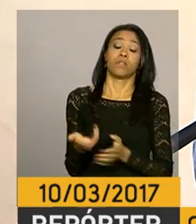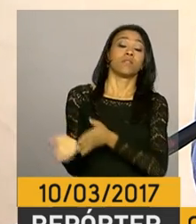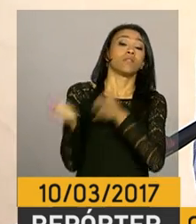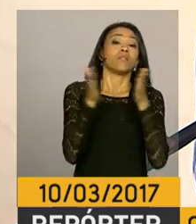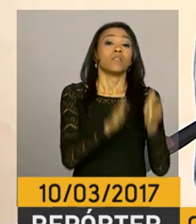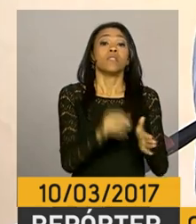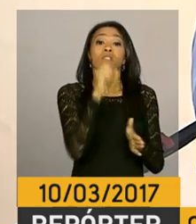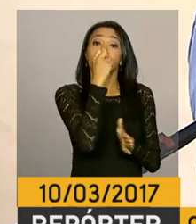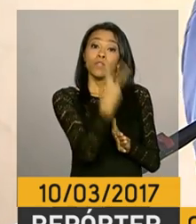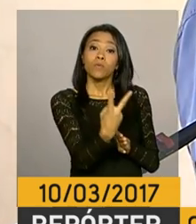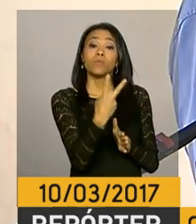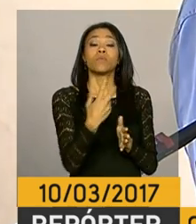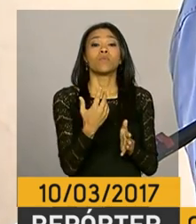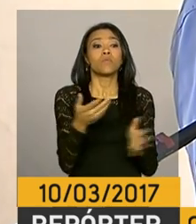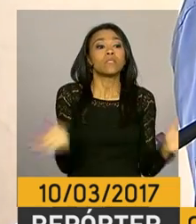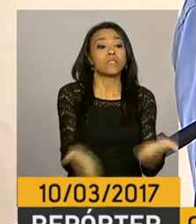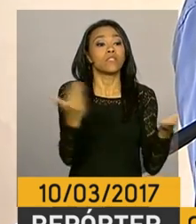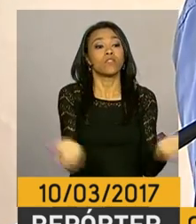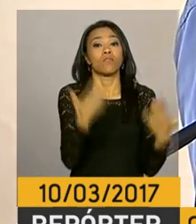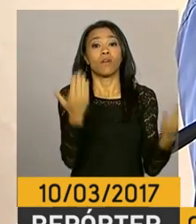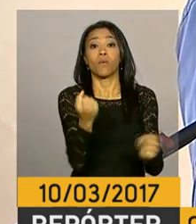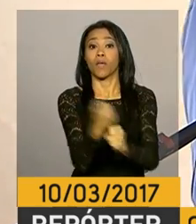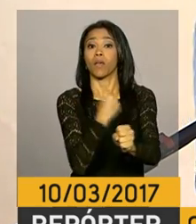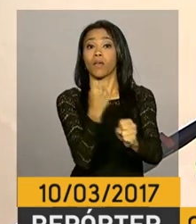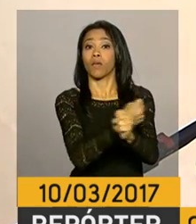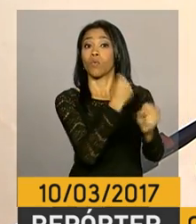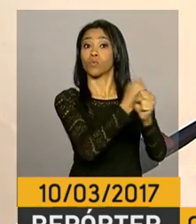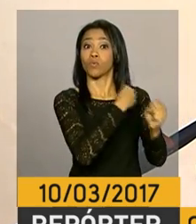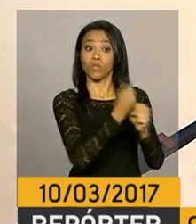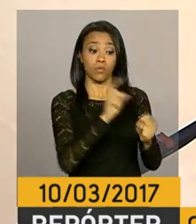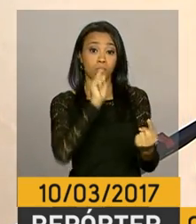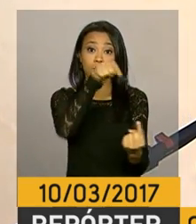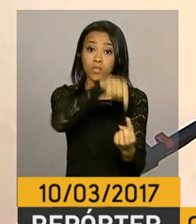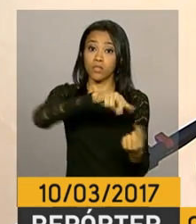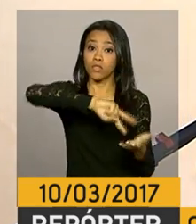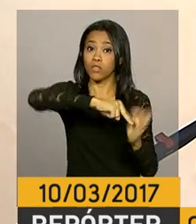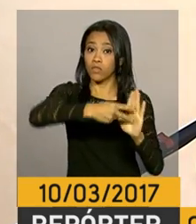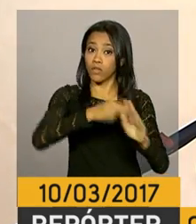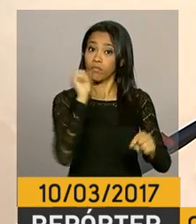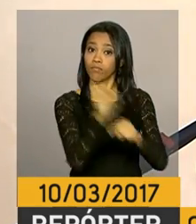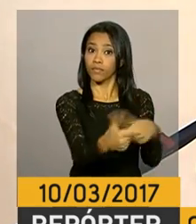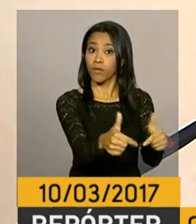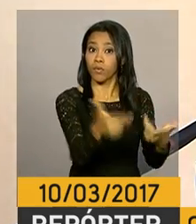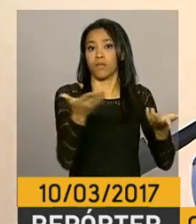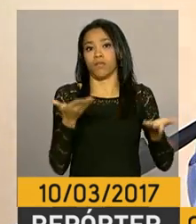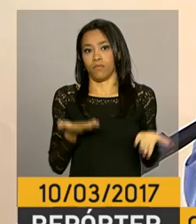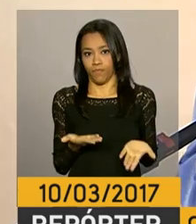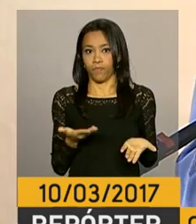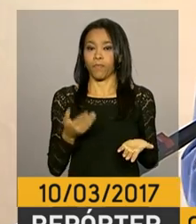Segundo, incentivar o emprego, porque, volto a dizer, a construção civil dá